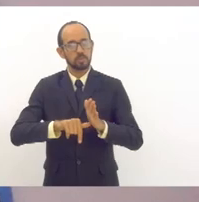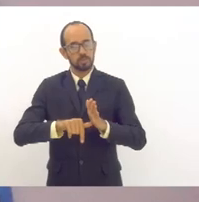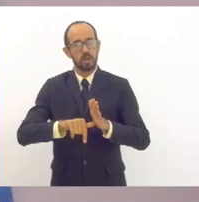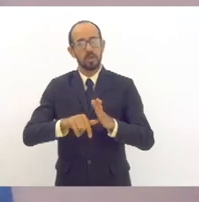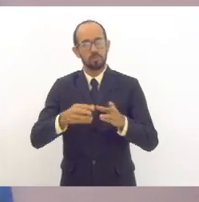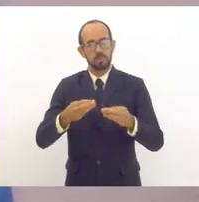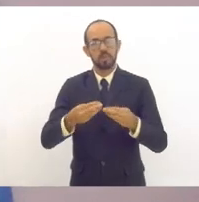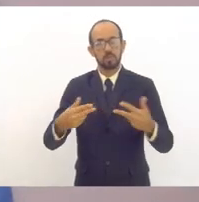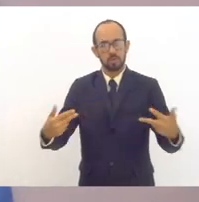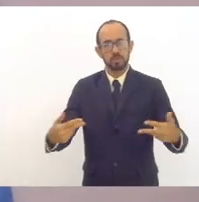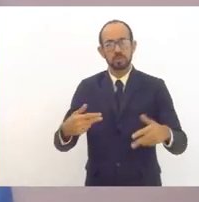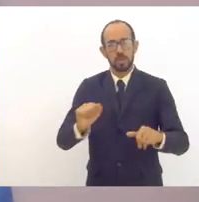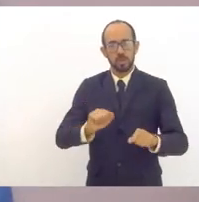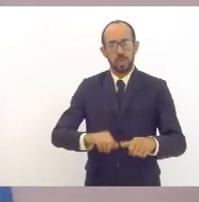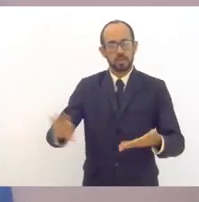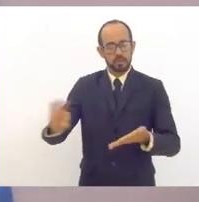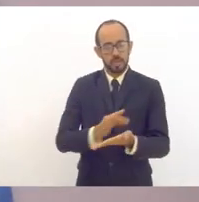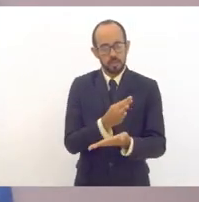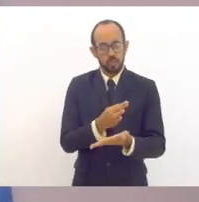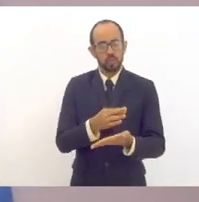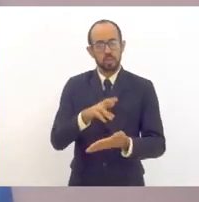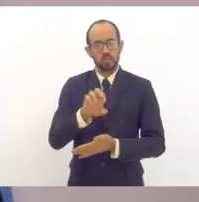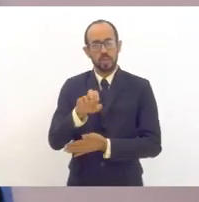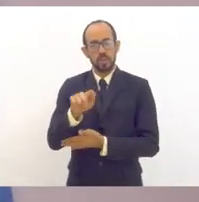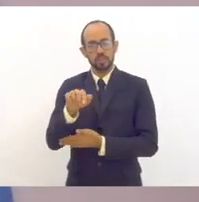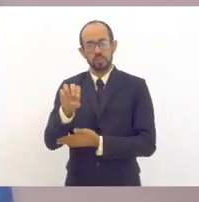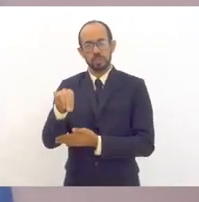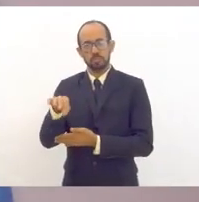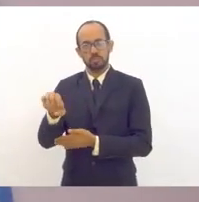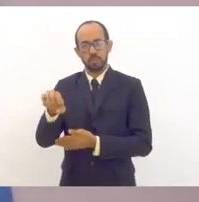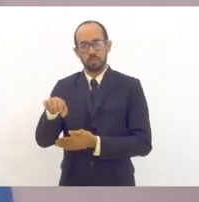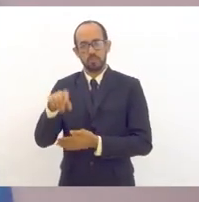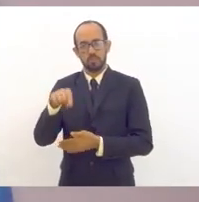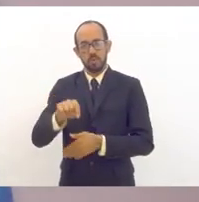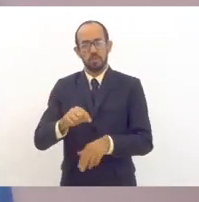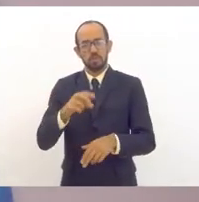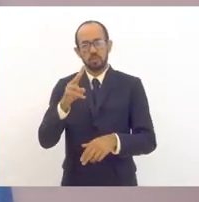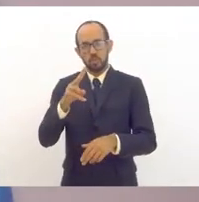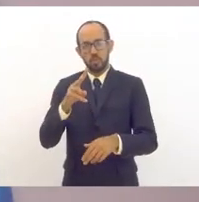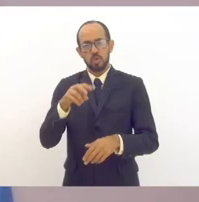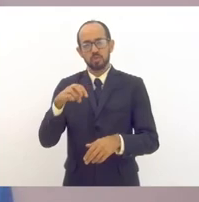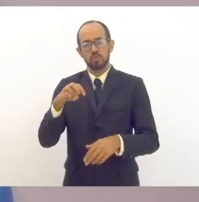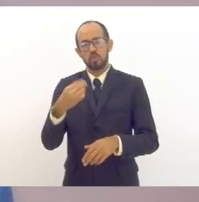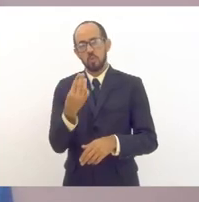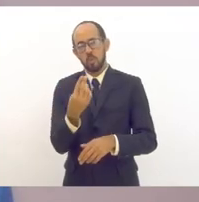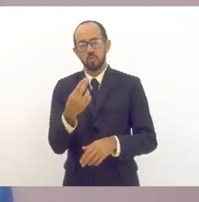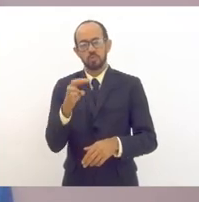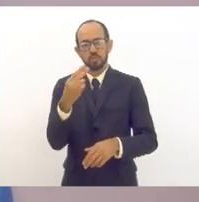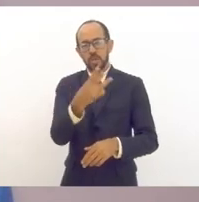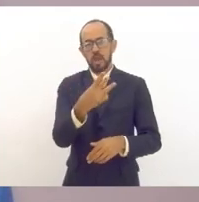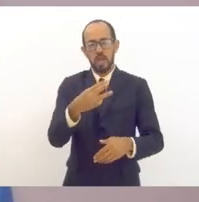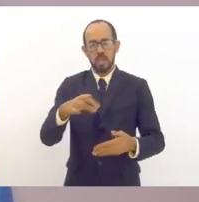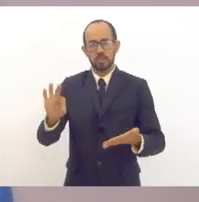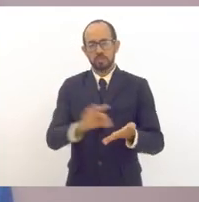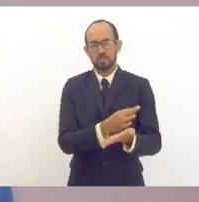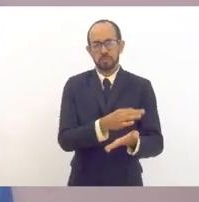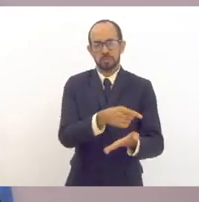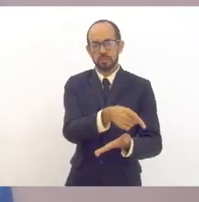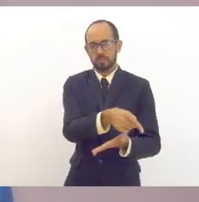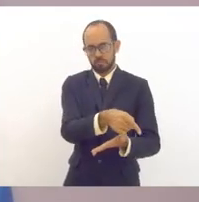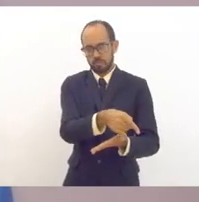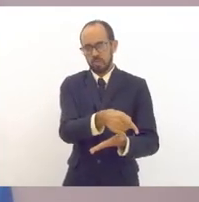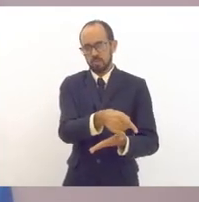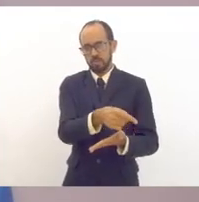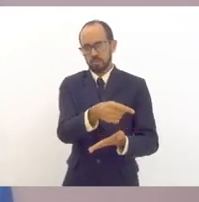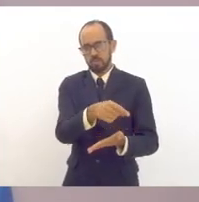aconteceu do assinatura do regime Foi depois de duas luminárias transliminares e mediação do STF quer dizer não